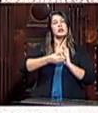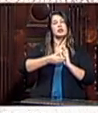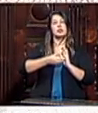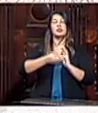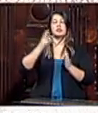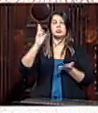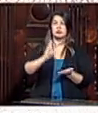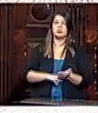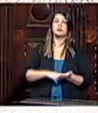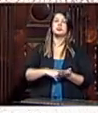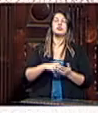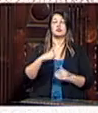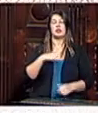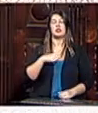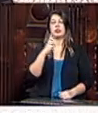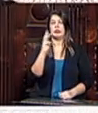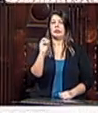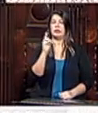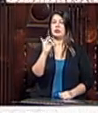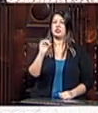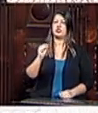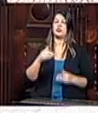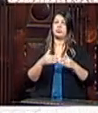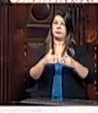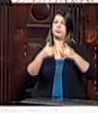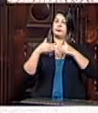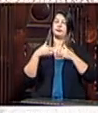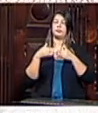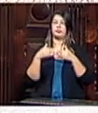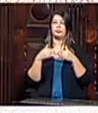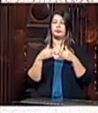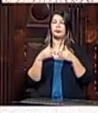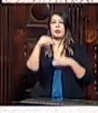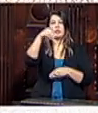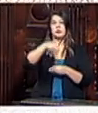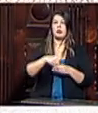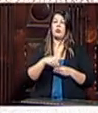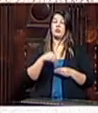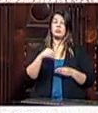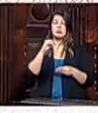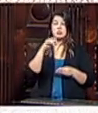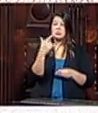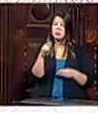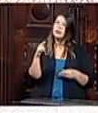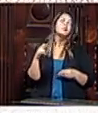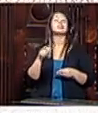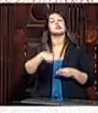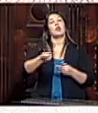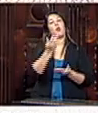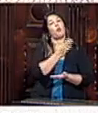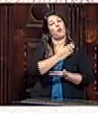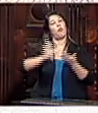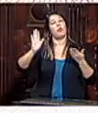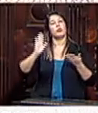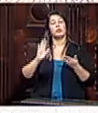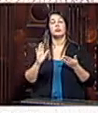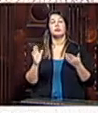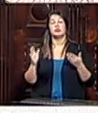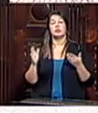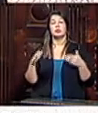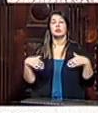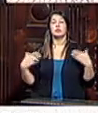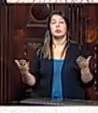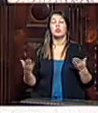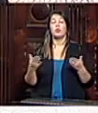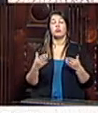30 dias para convocar a eleição. Fora disso é golpe. Então tem que se dar um golpe, fechar as instituições e fazer o que quiser.